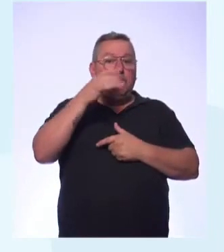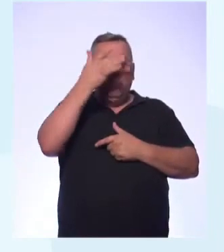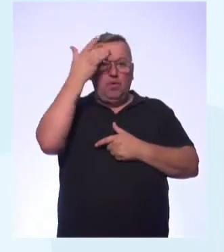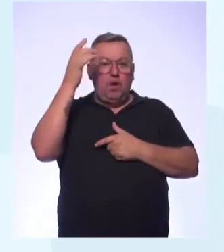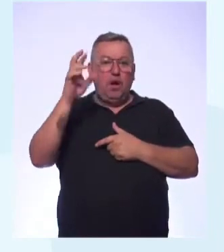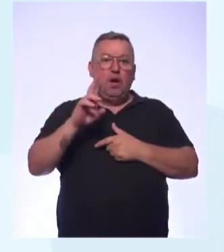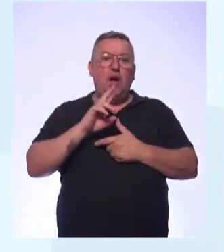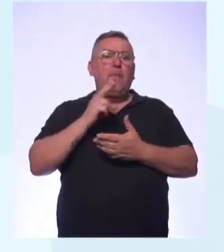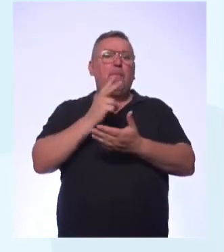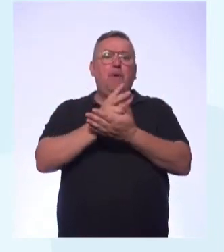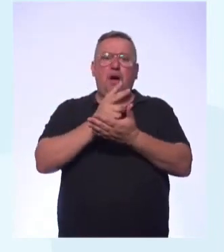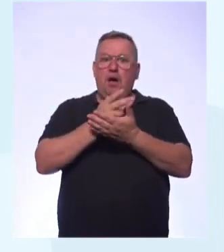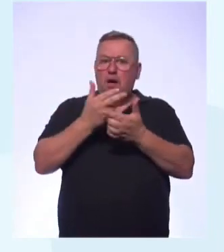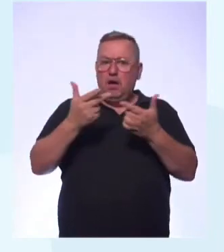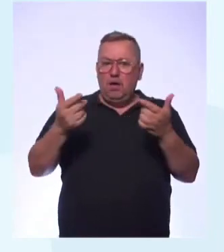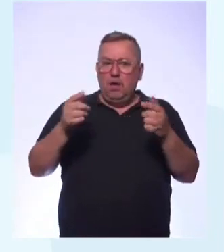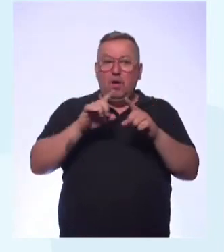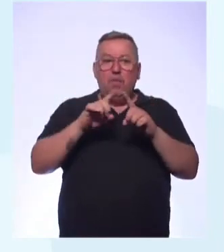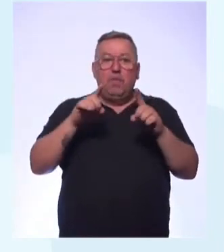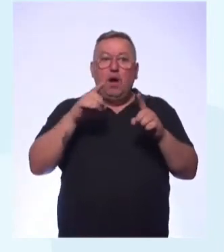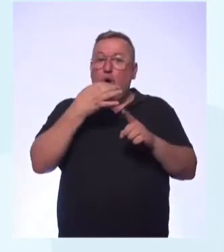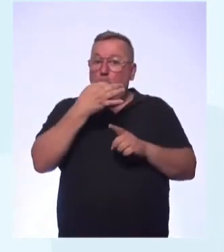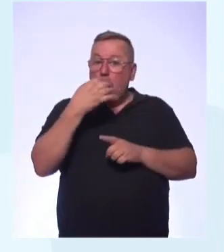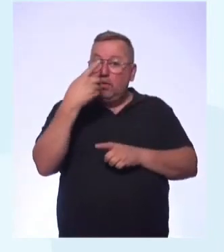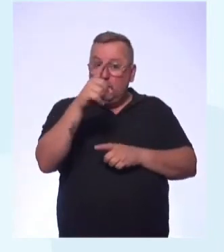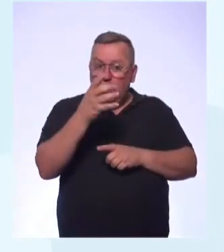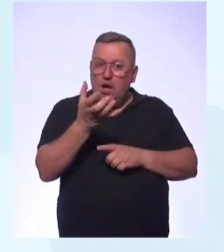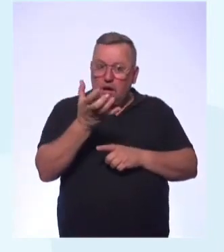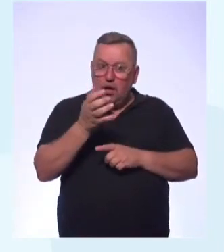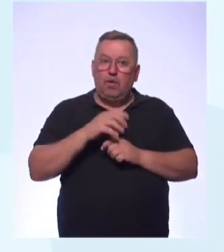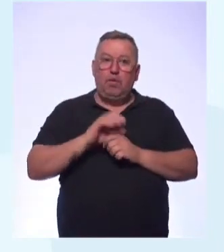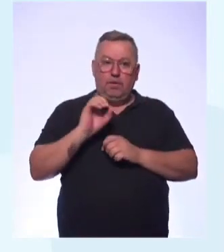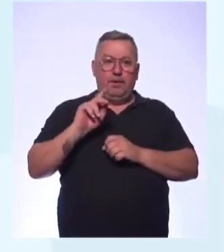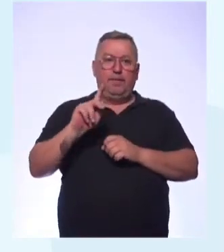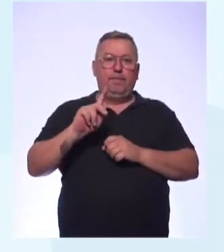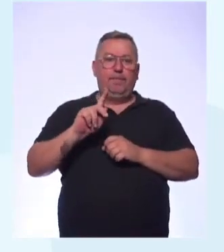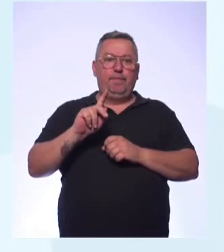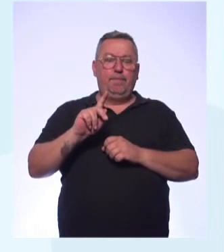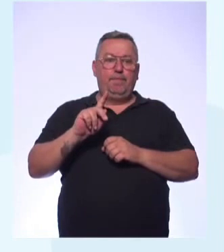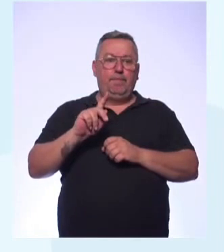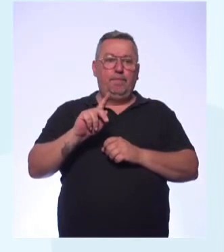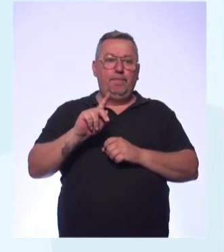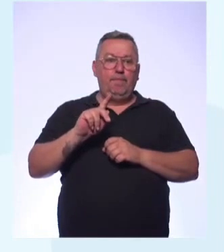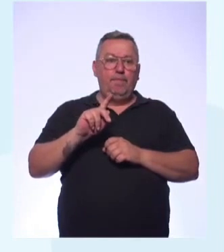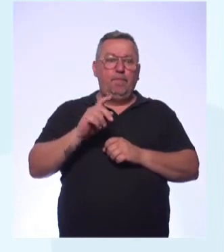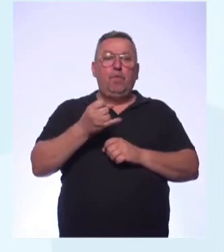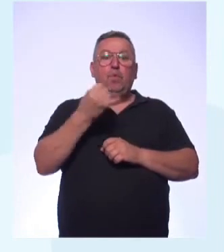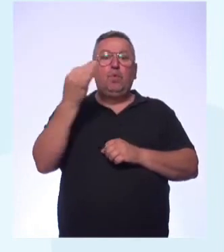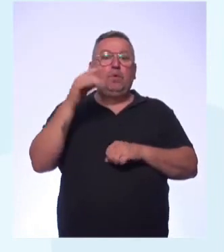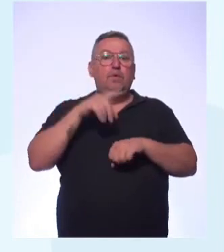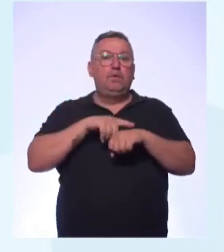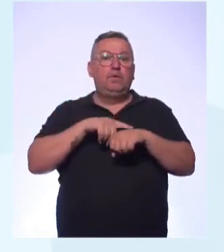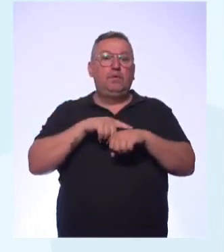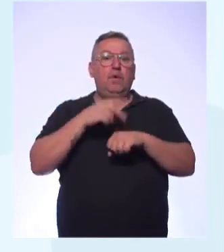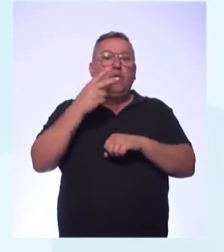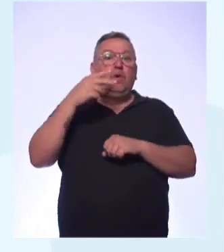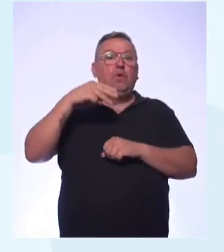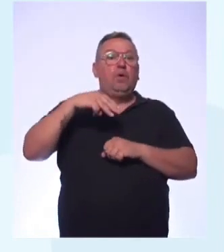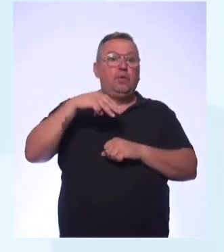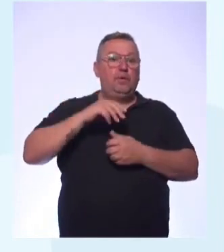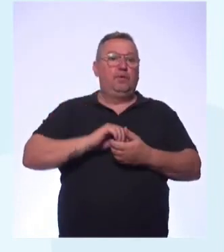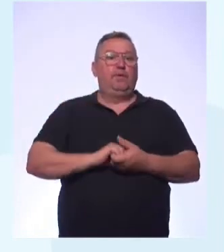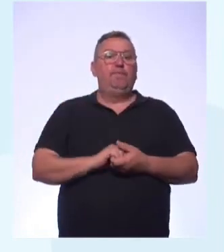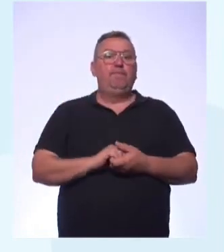responder a mesma coisa que eu penso, mas eu quero a sua opinião. O que te remete a isso, tá bom? Então, quanto tempo a gente tem? 24, 2